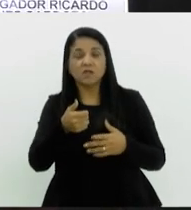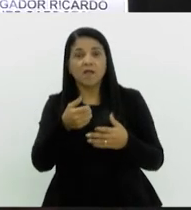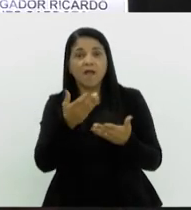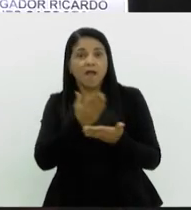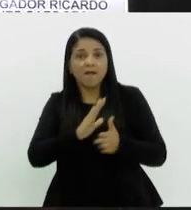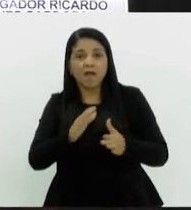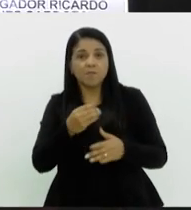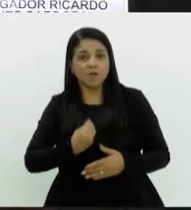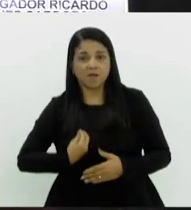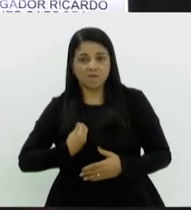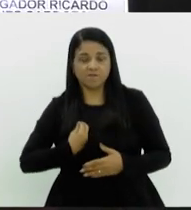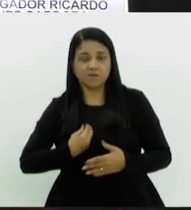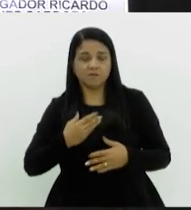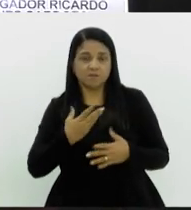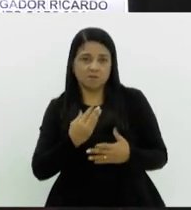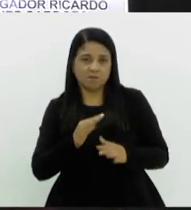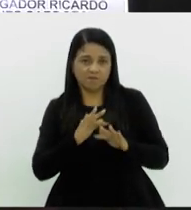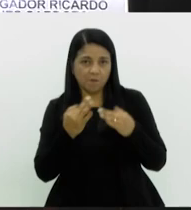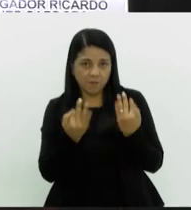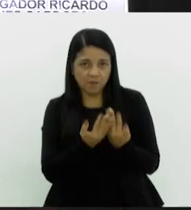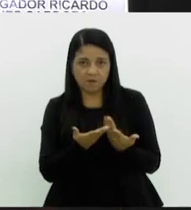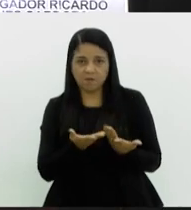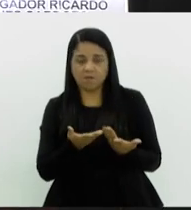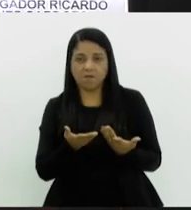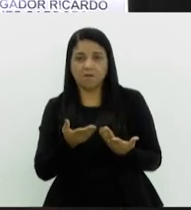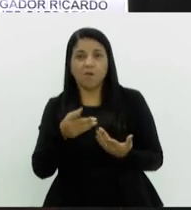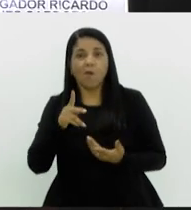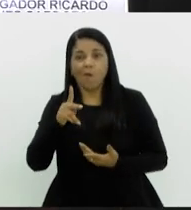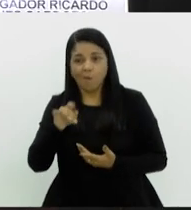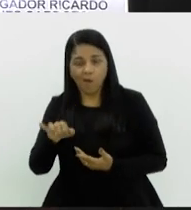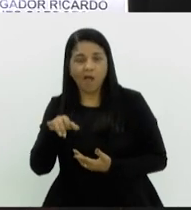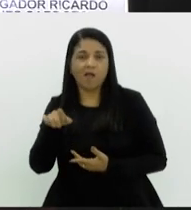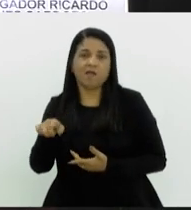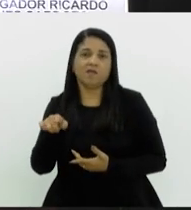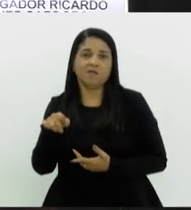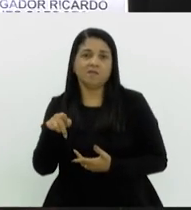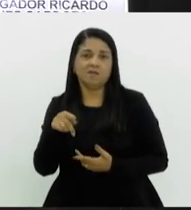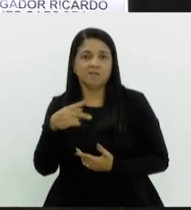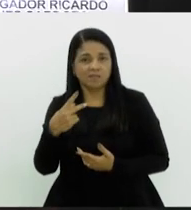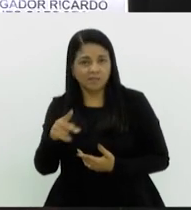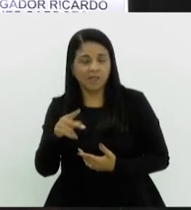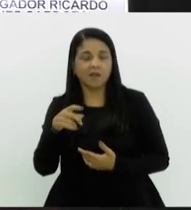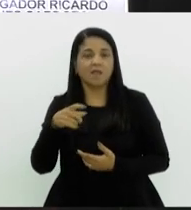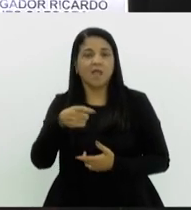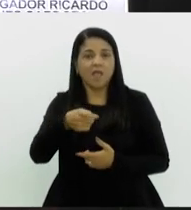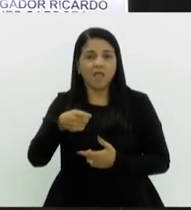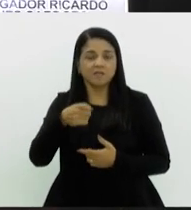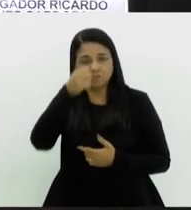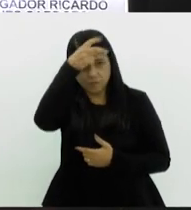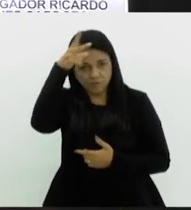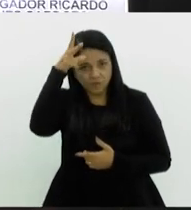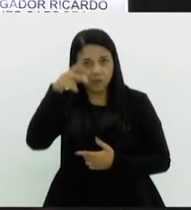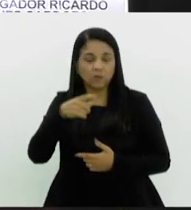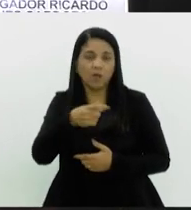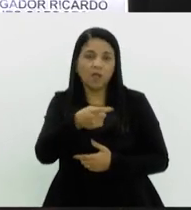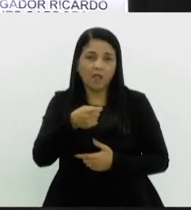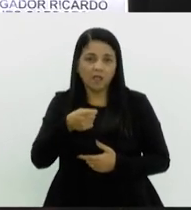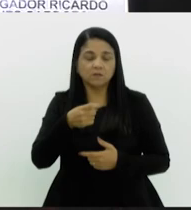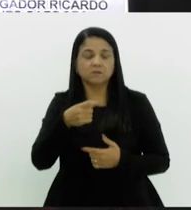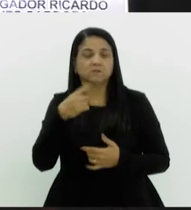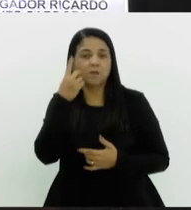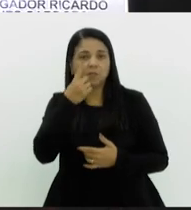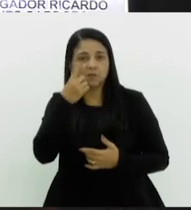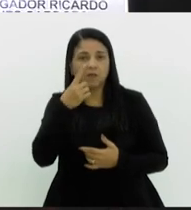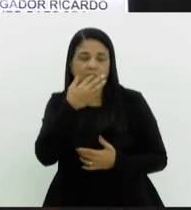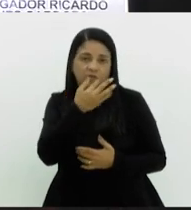que a família dele passou, o que o seu Antônio, pai dele, ex-prefeito, ex-deputado federal do Estado do Rio de Janeiro,